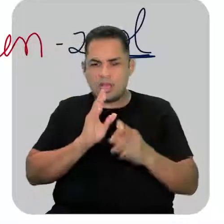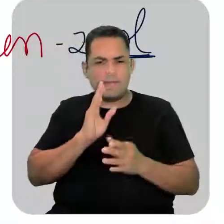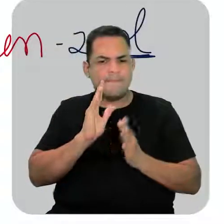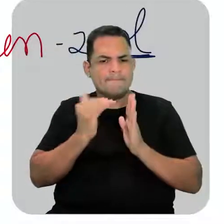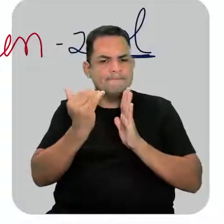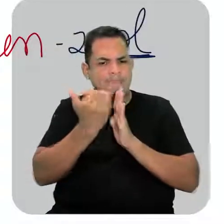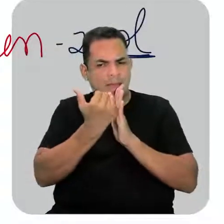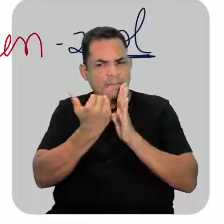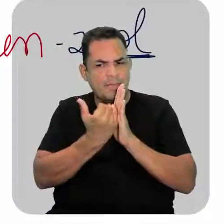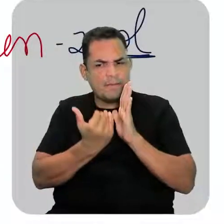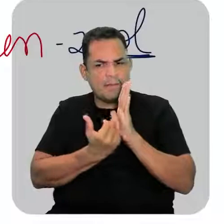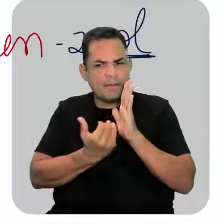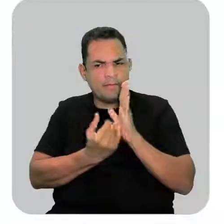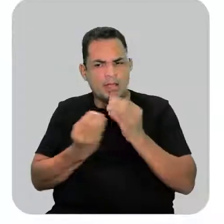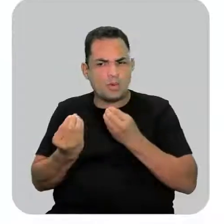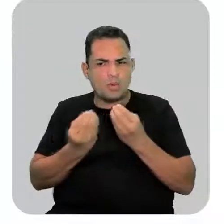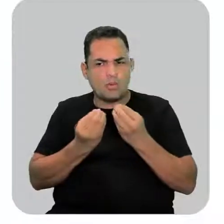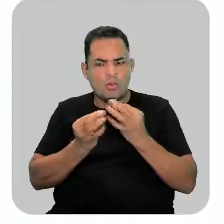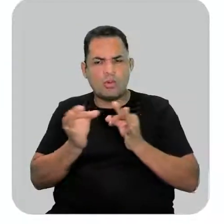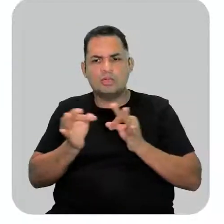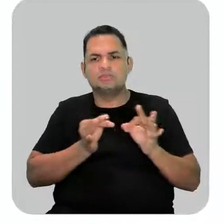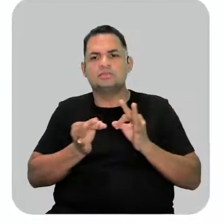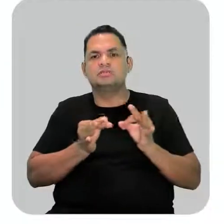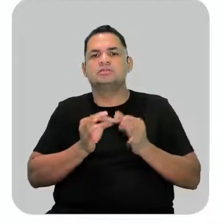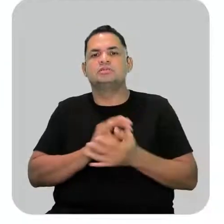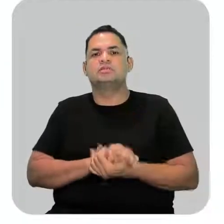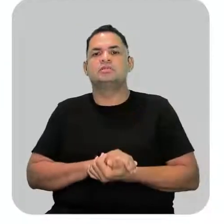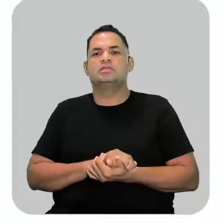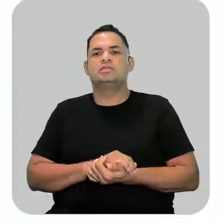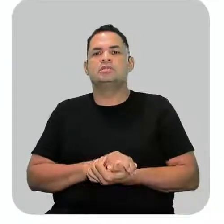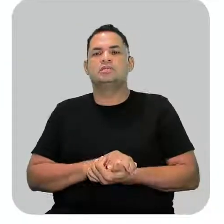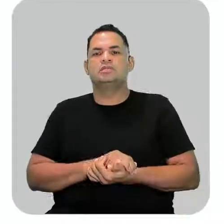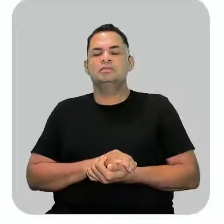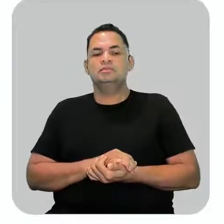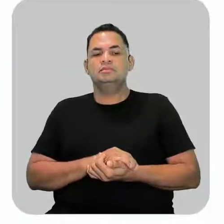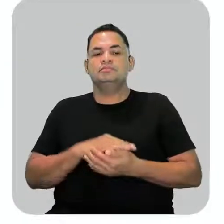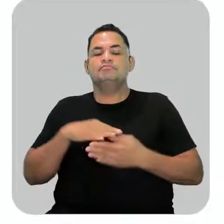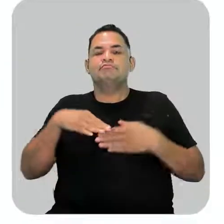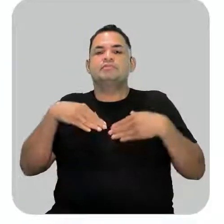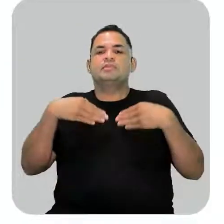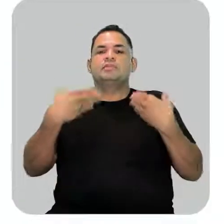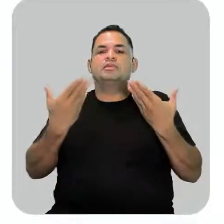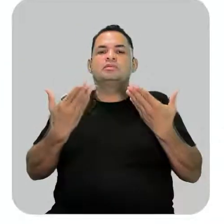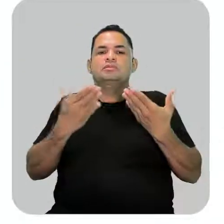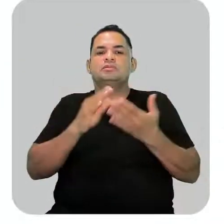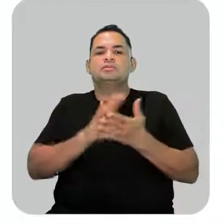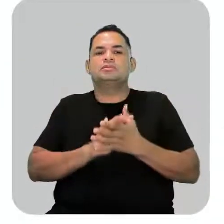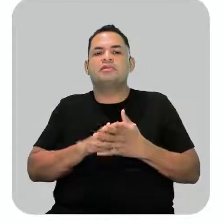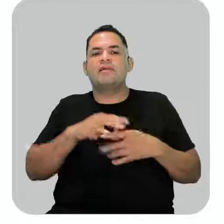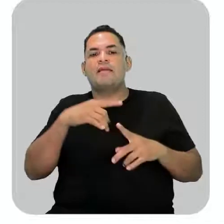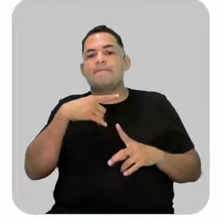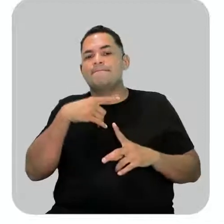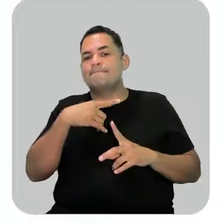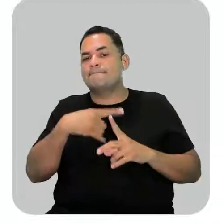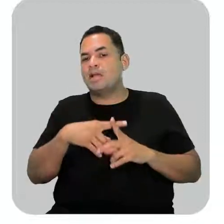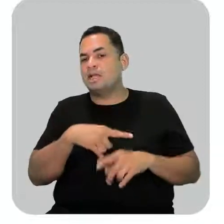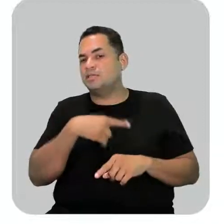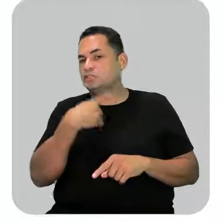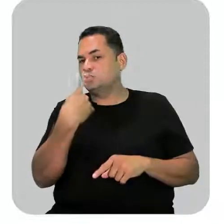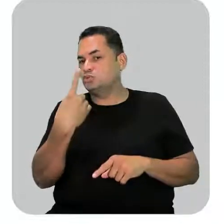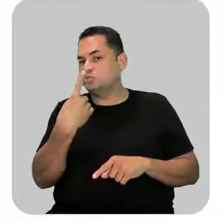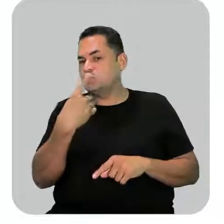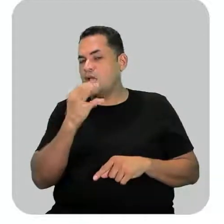como montar. Professor, e quando tiver mais de uma hidroxila? Aí, ó, nós temos